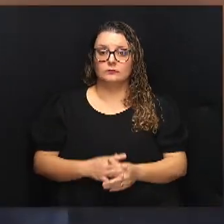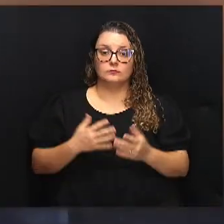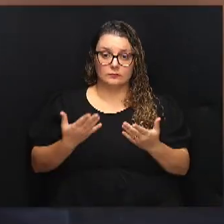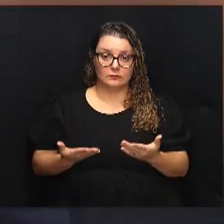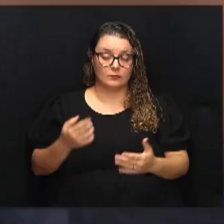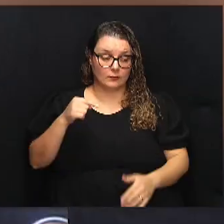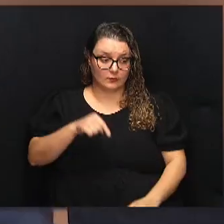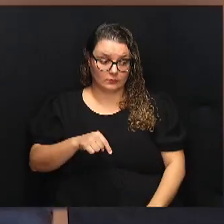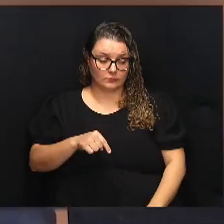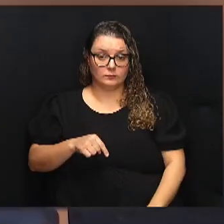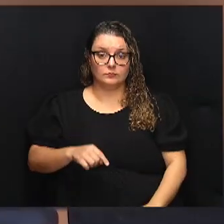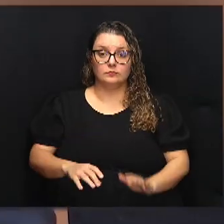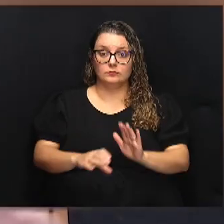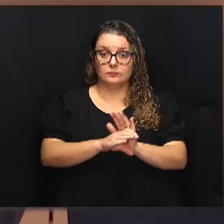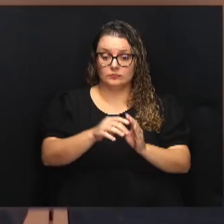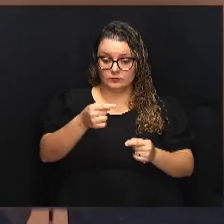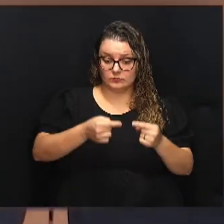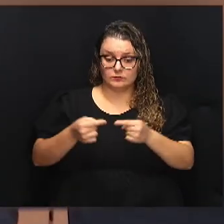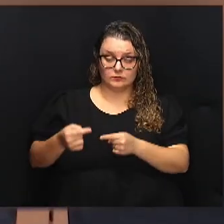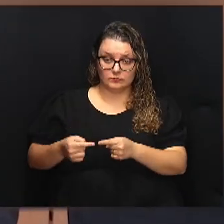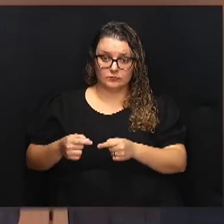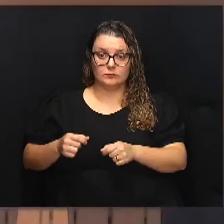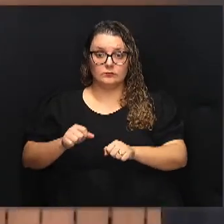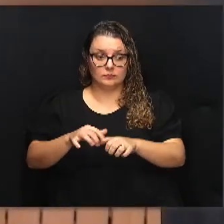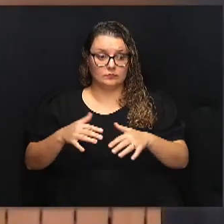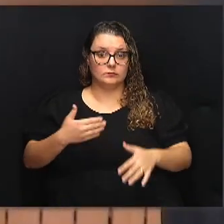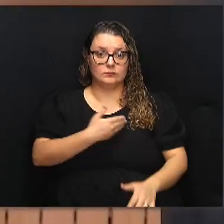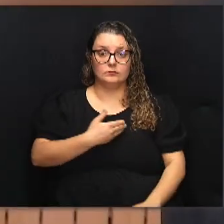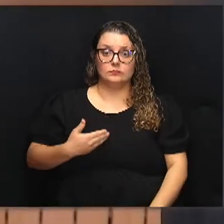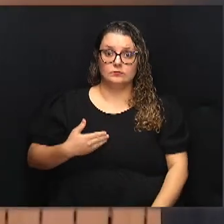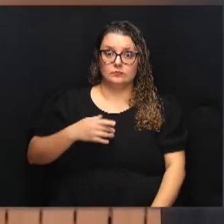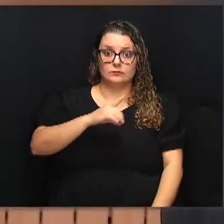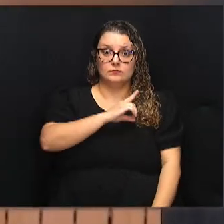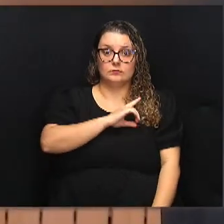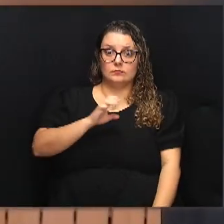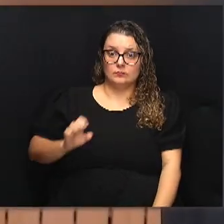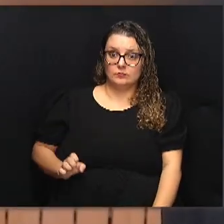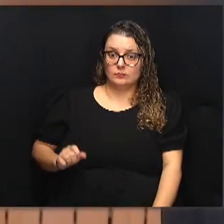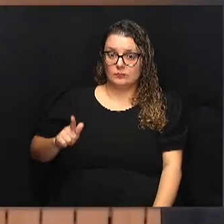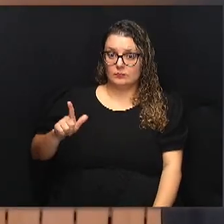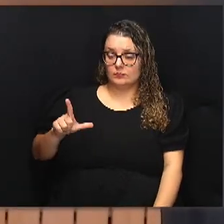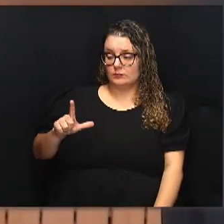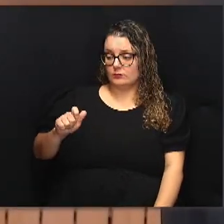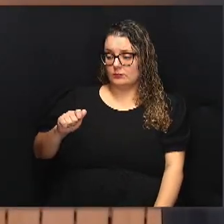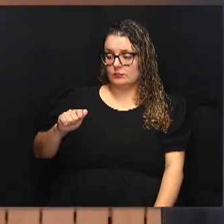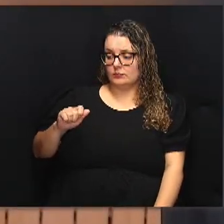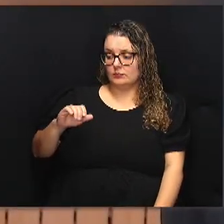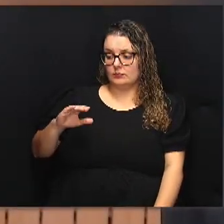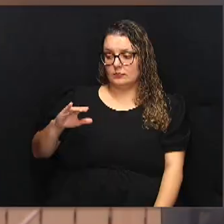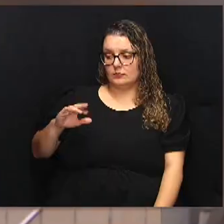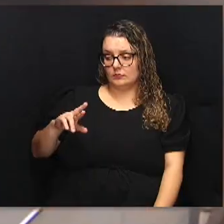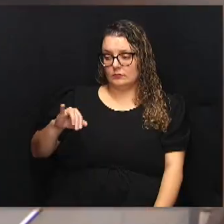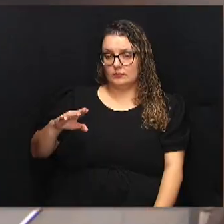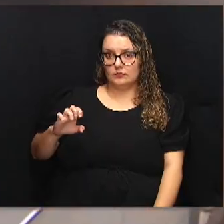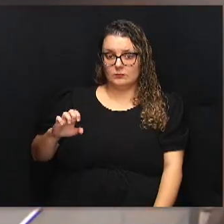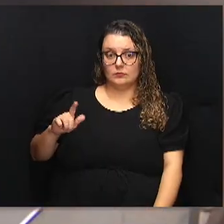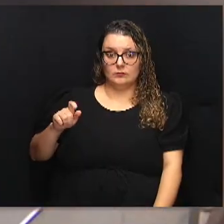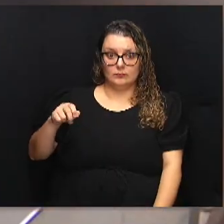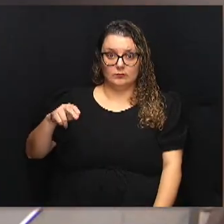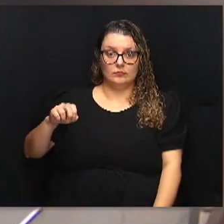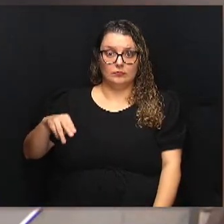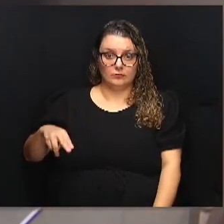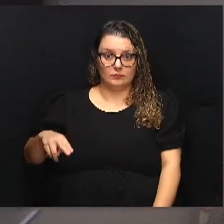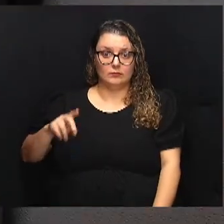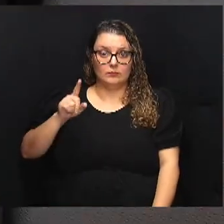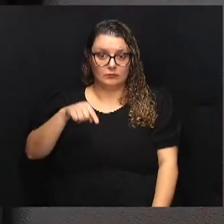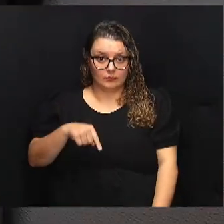esse código que a gente debateu na audiência pública com a deputada estadual Clarice Ganem, que faz parte do meu grupo, é um código do